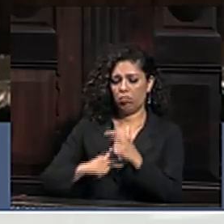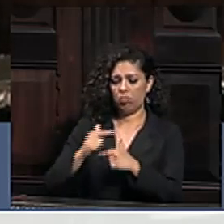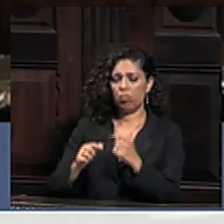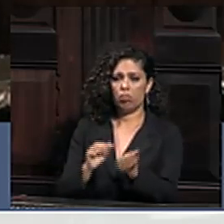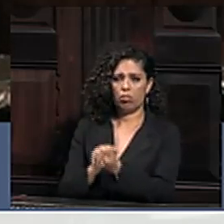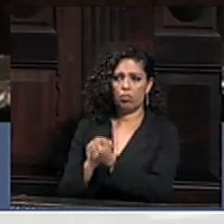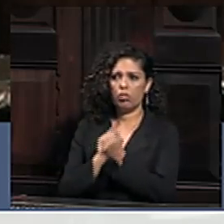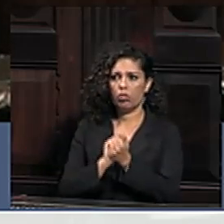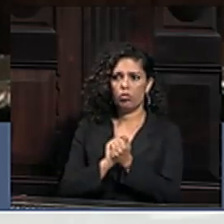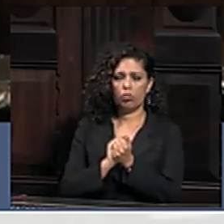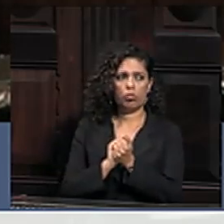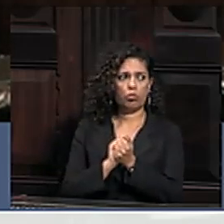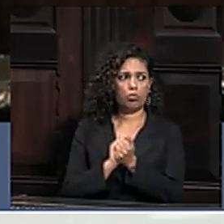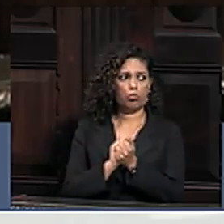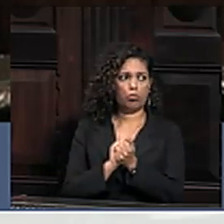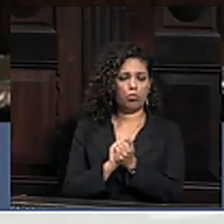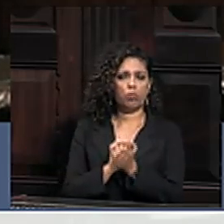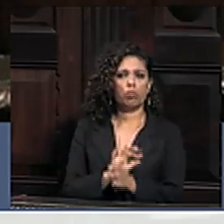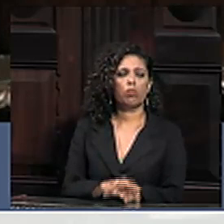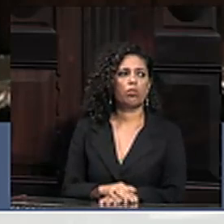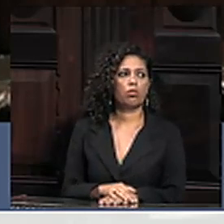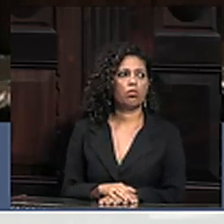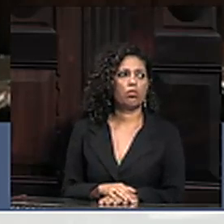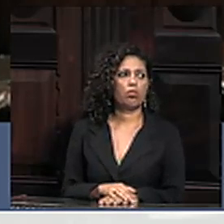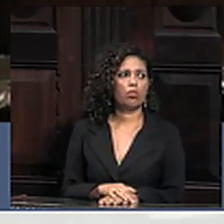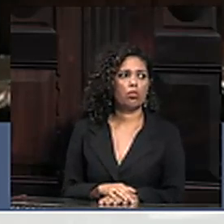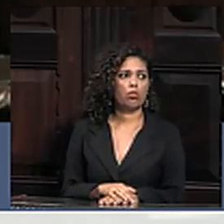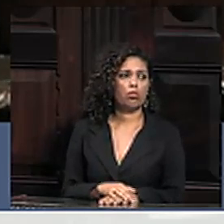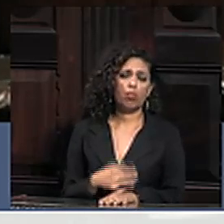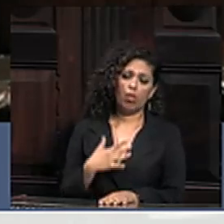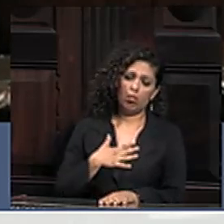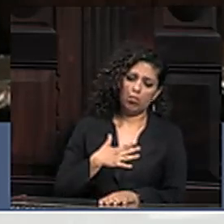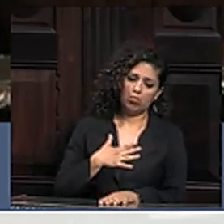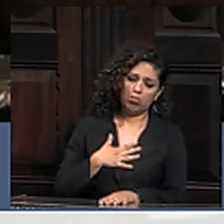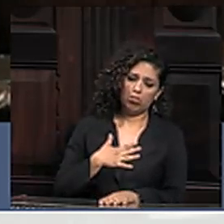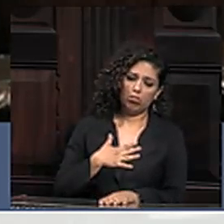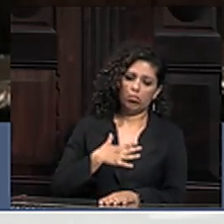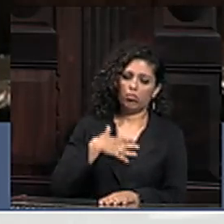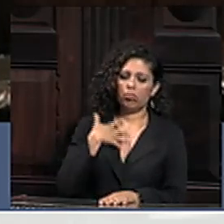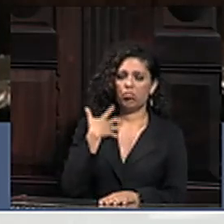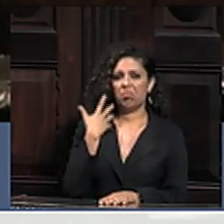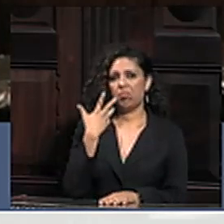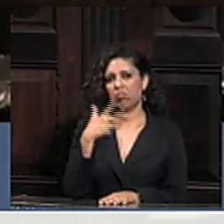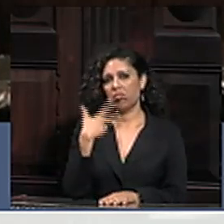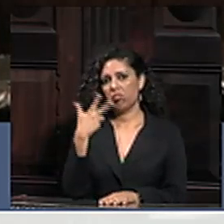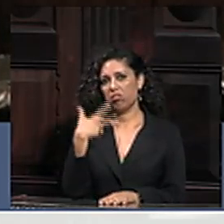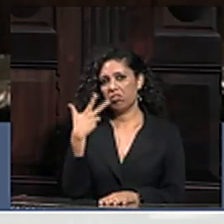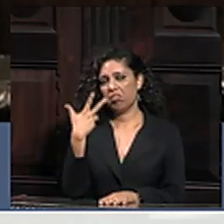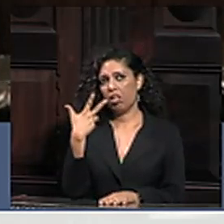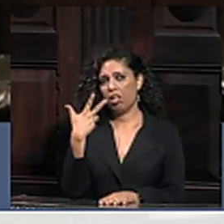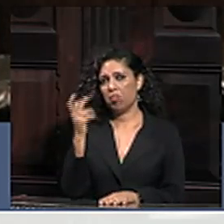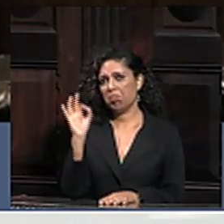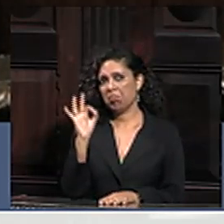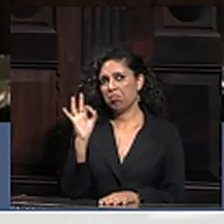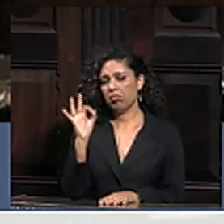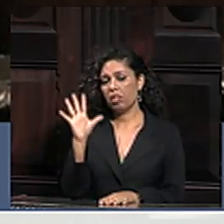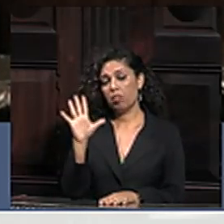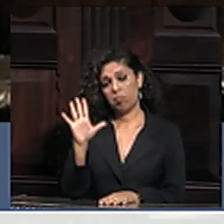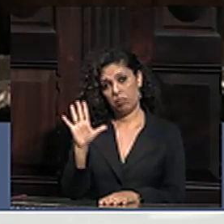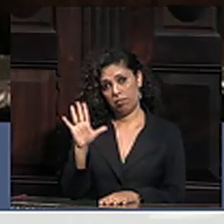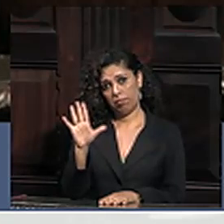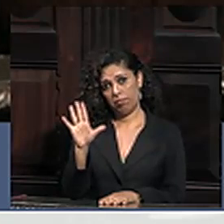adequados. Sobre isso também não cabe a meu juízo questionamento.